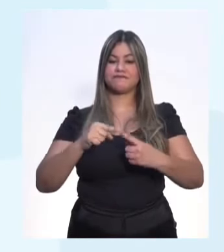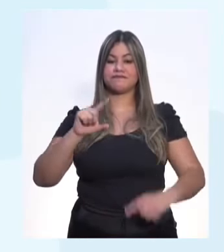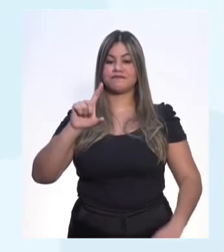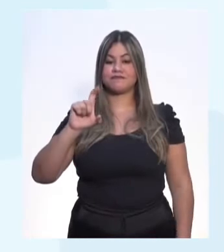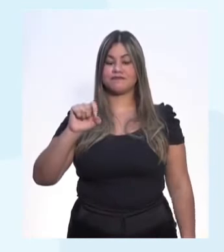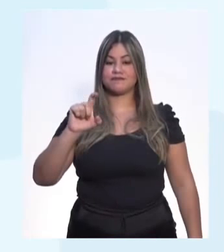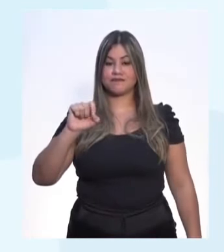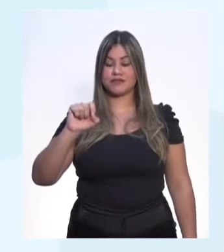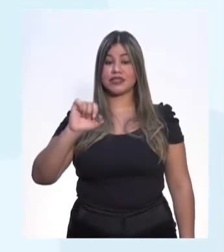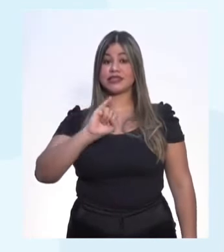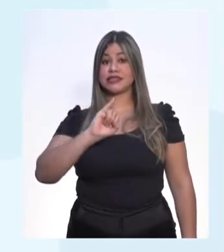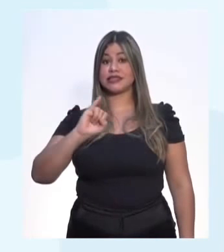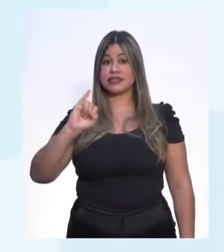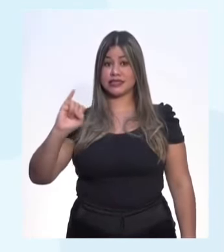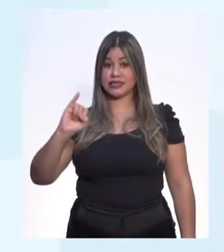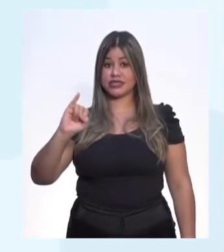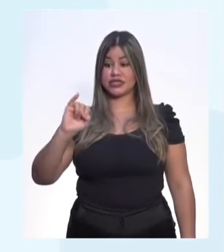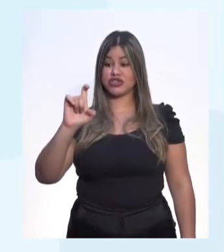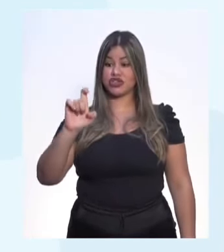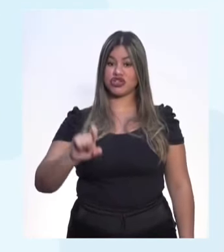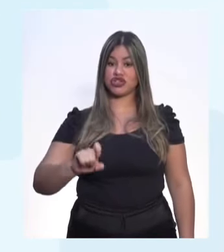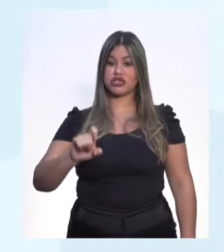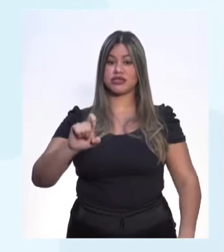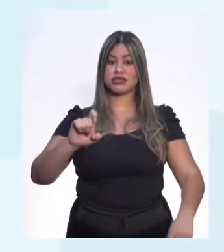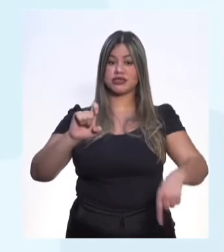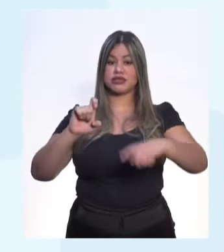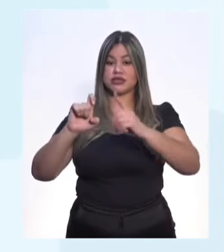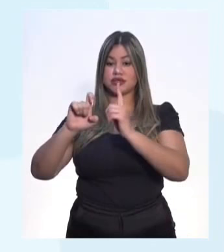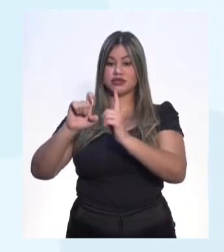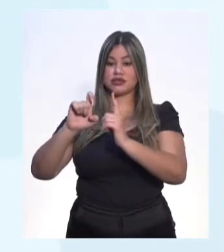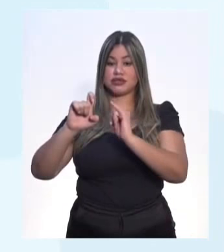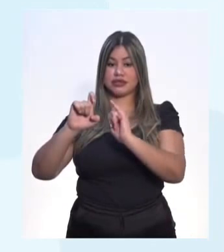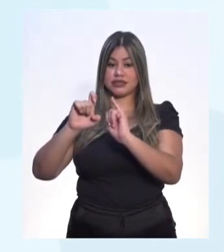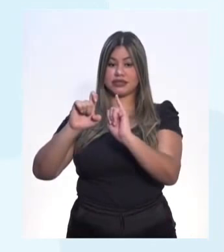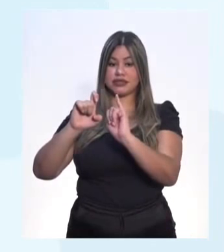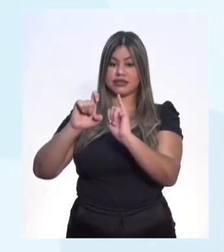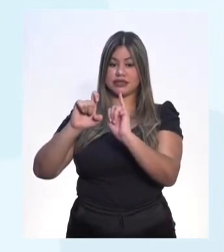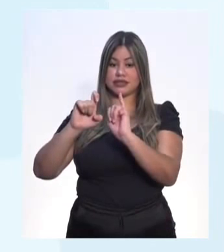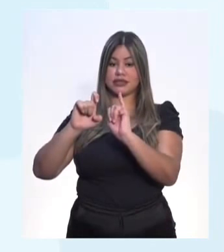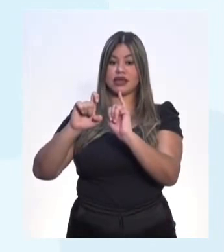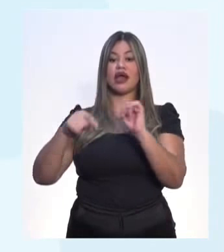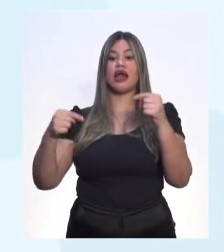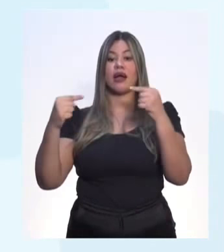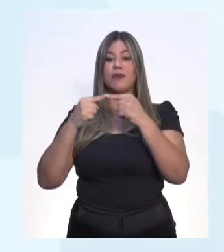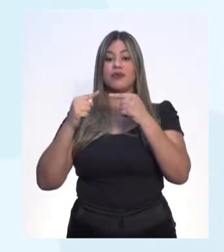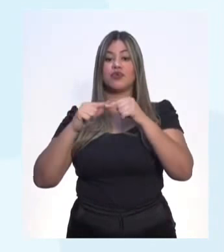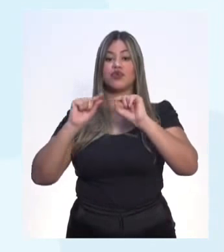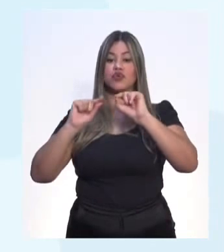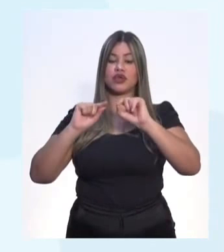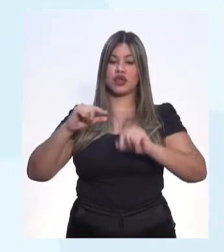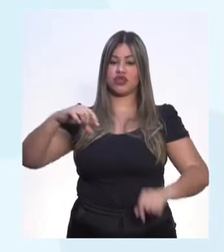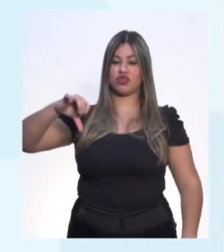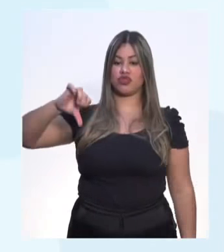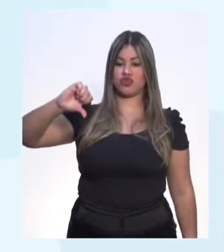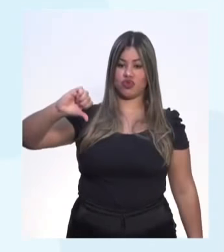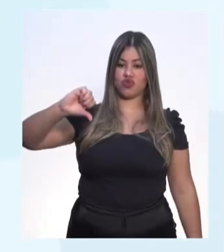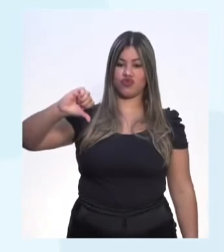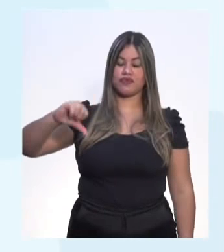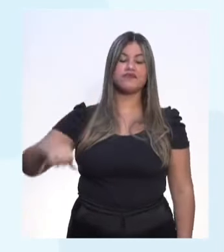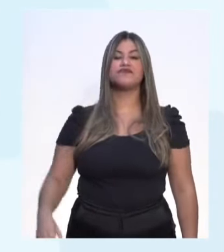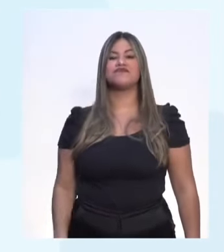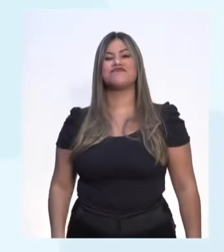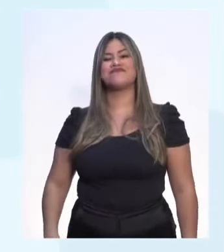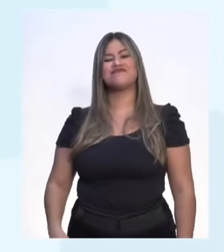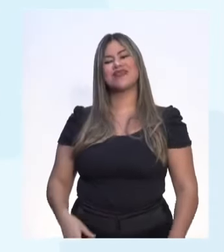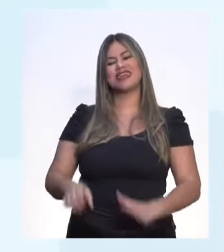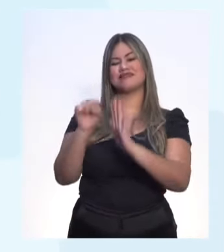um a esquerda né então a gente tem o que a gente está representando o o nove bastante comum isso isso aí tá